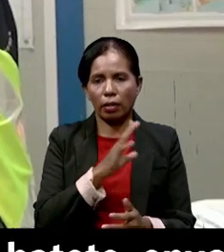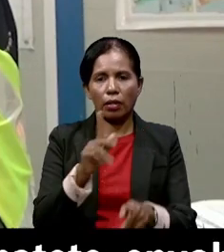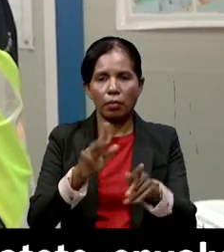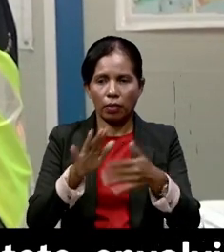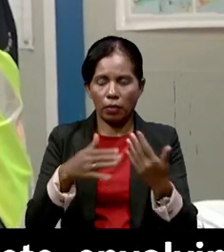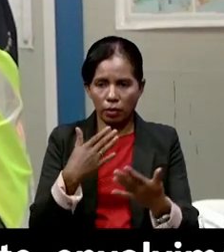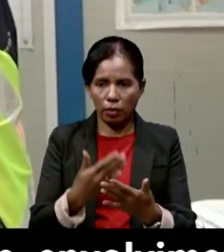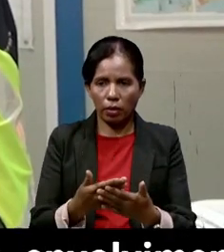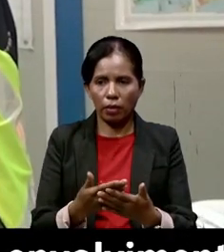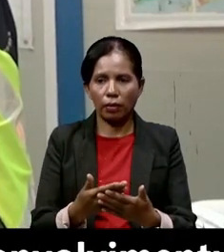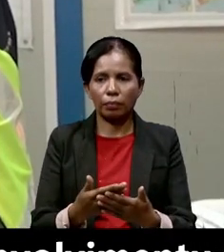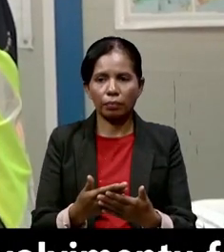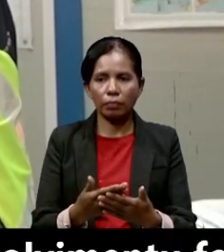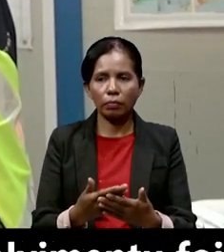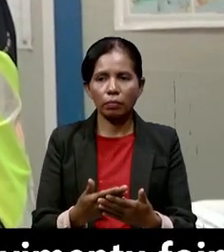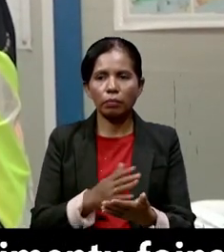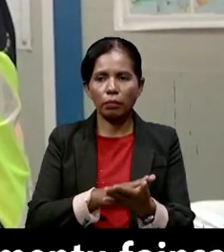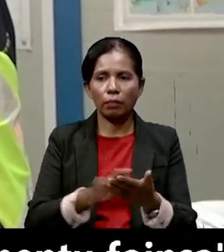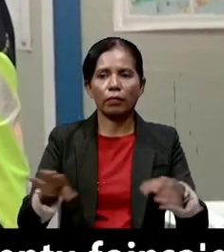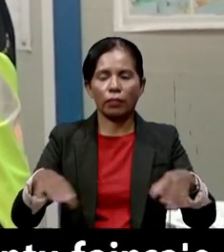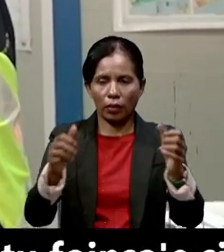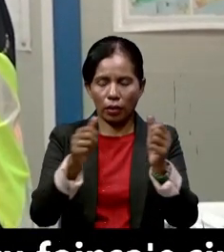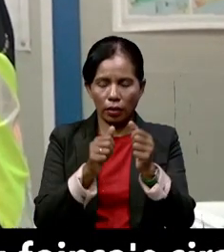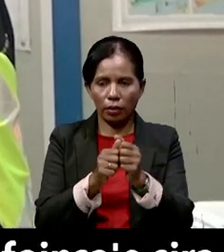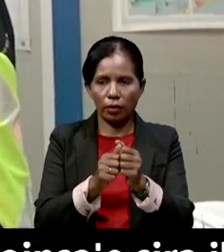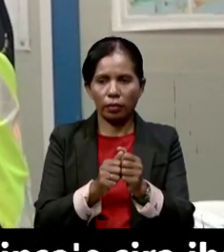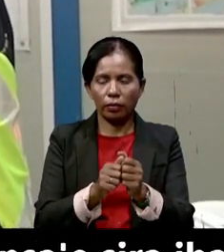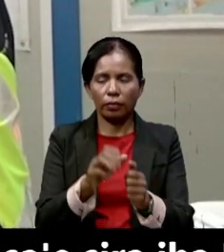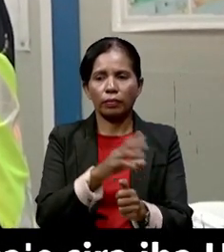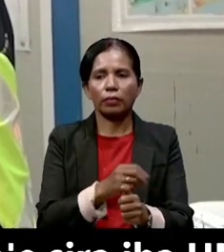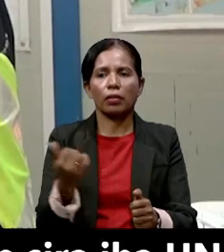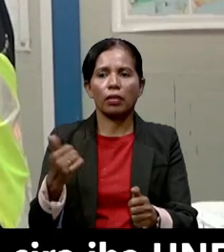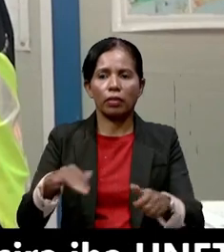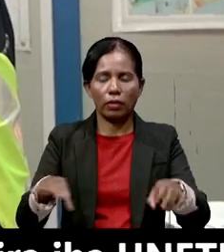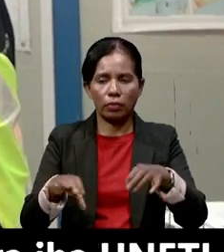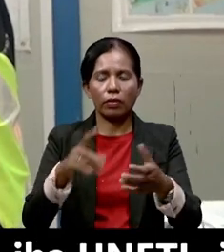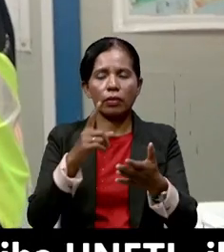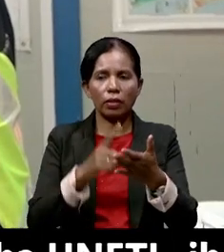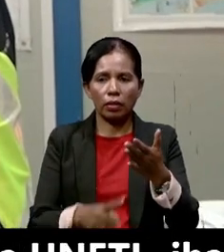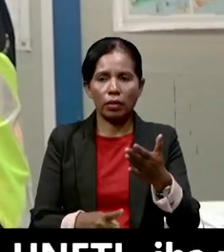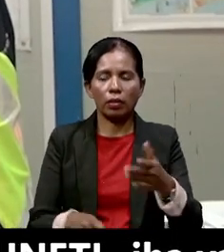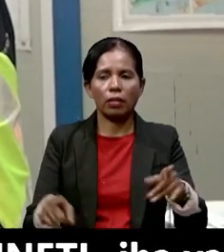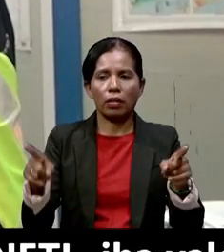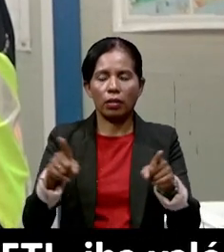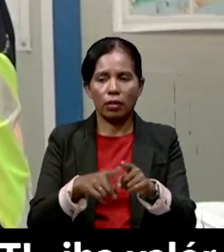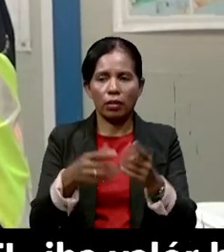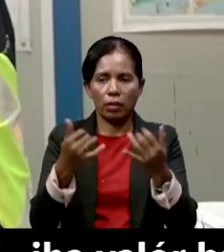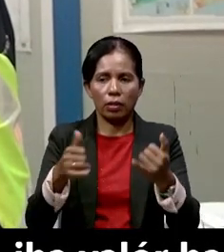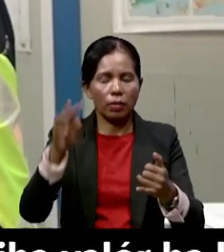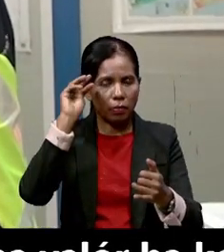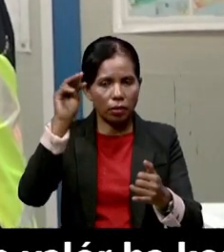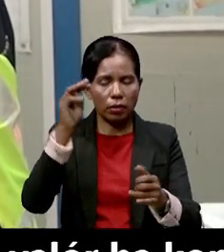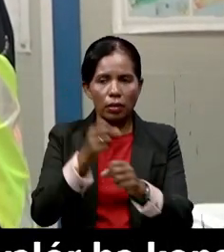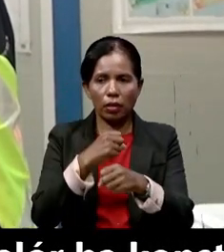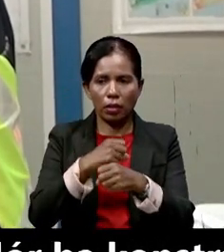sera a moça nessa coopera a turnê para serviço sair de mas nessa agora ministro halo